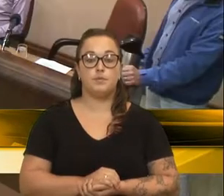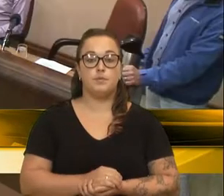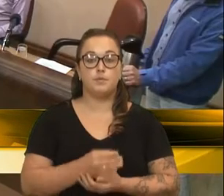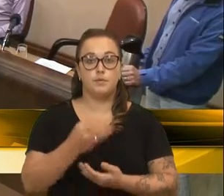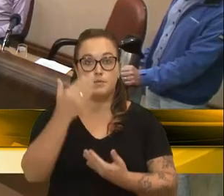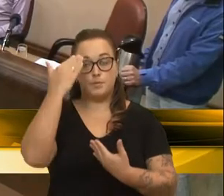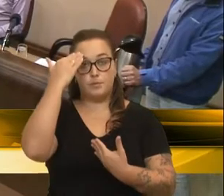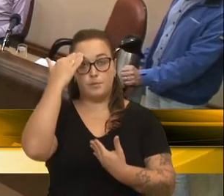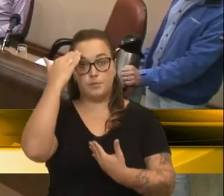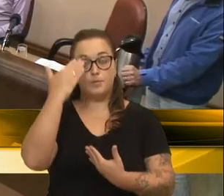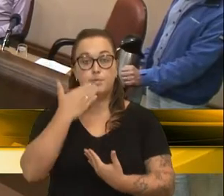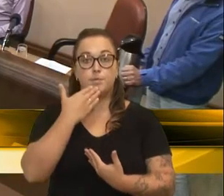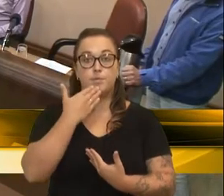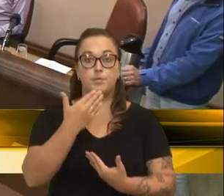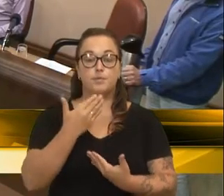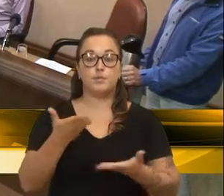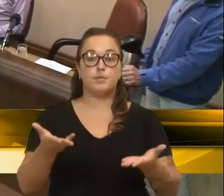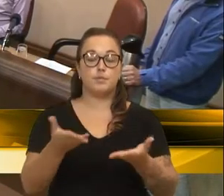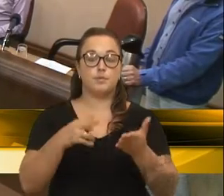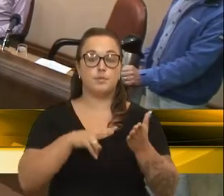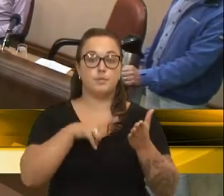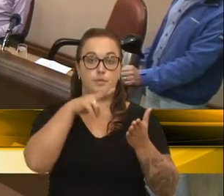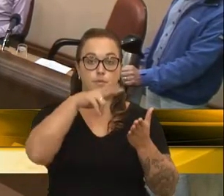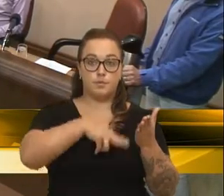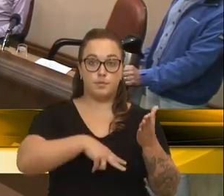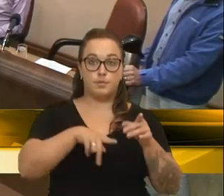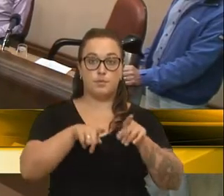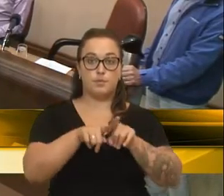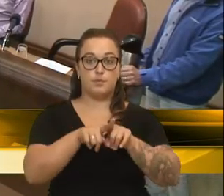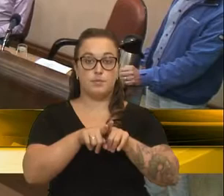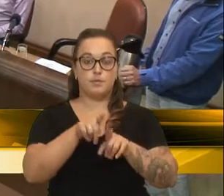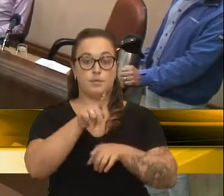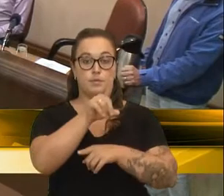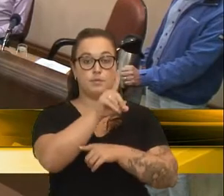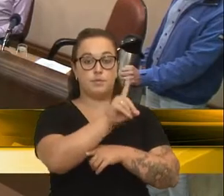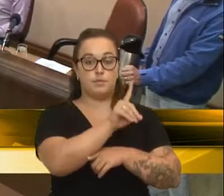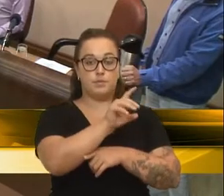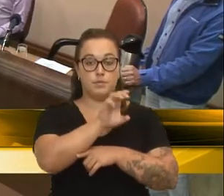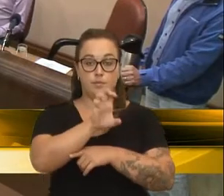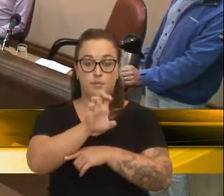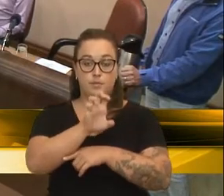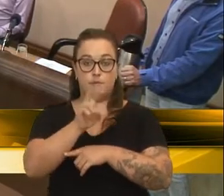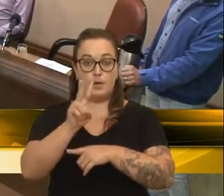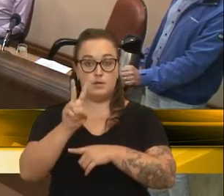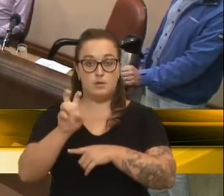Obrigado. Solicitamos igualmente a leitura do DE 25/2019.